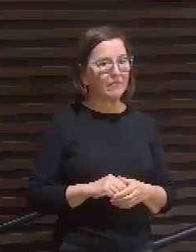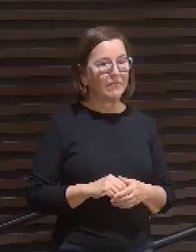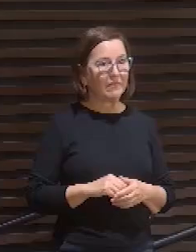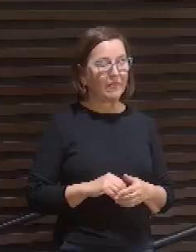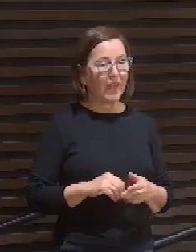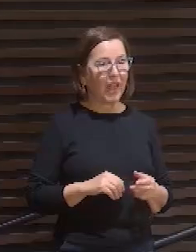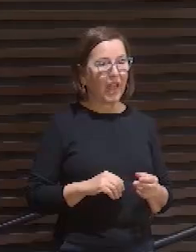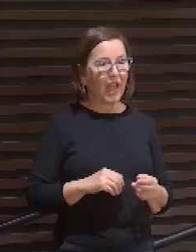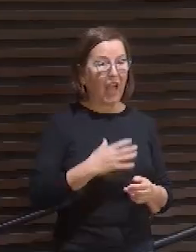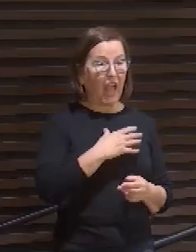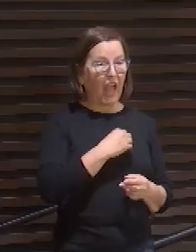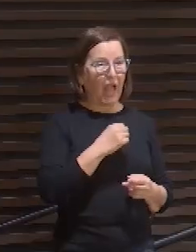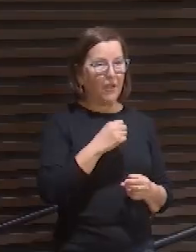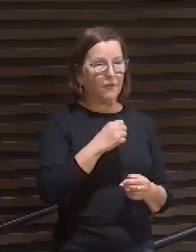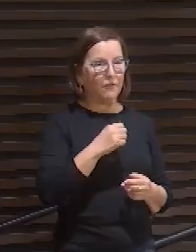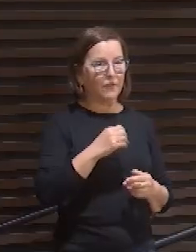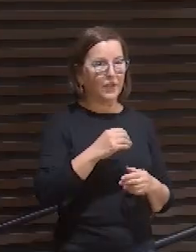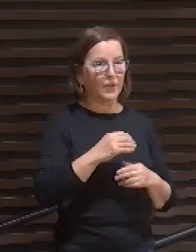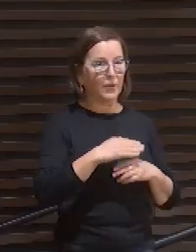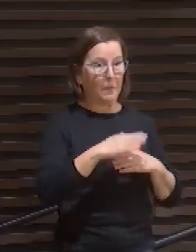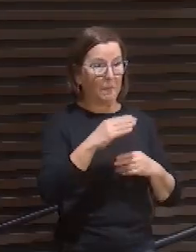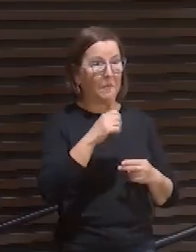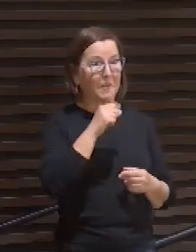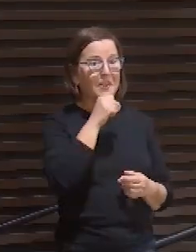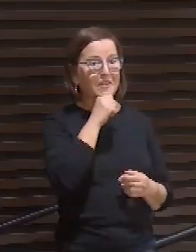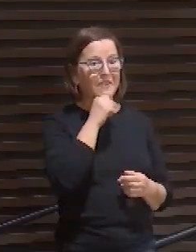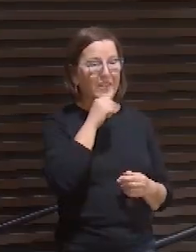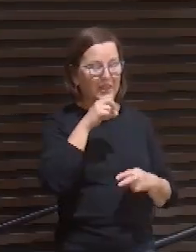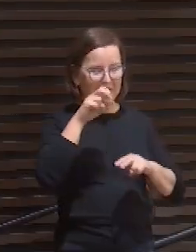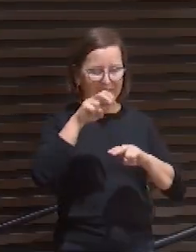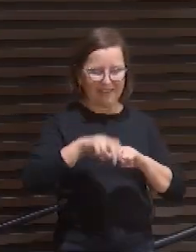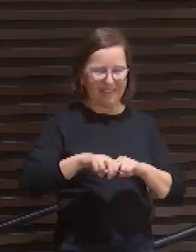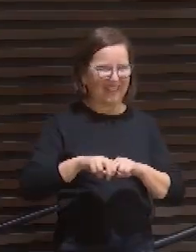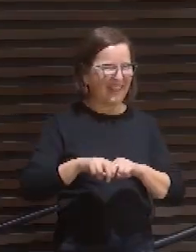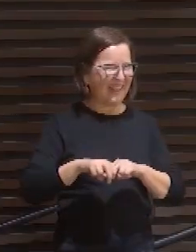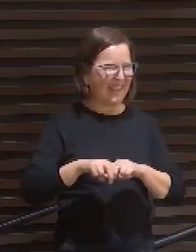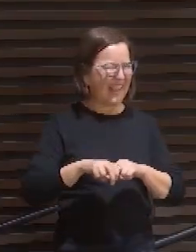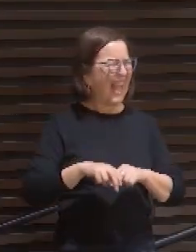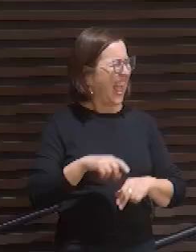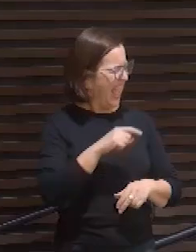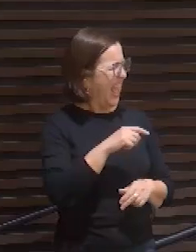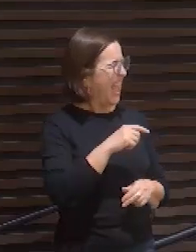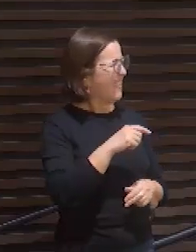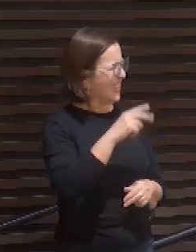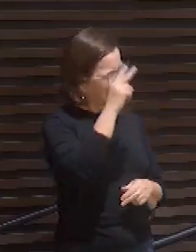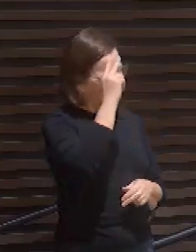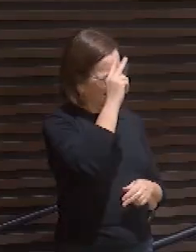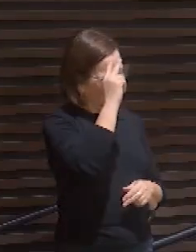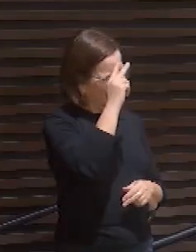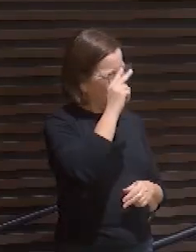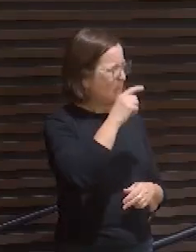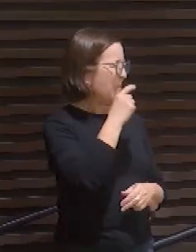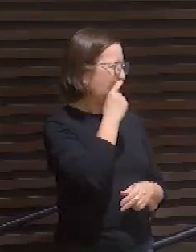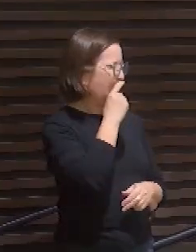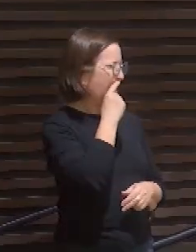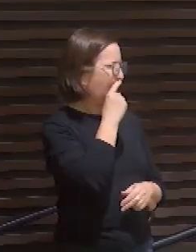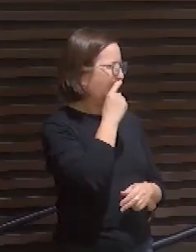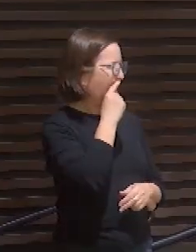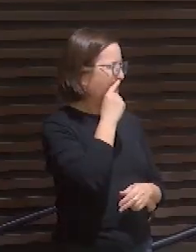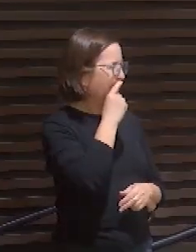velho vai e senta na cadeira. E começa a rir. Você se lembra, mano? Papai aqui.